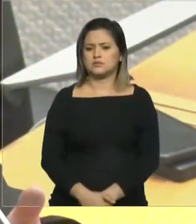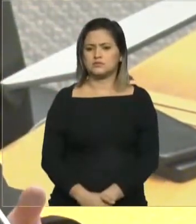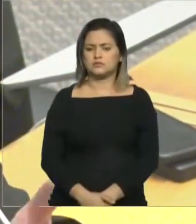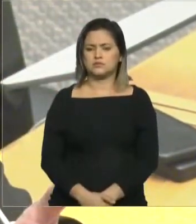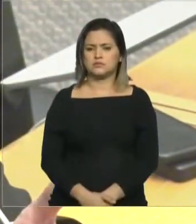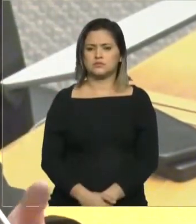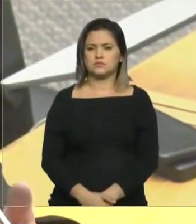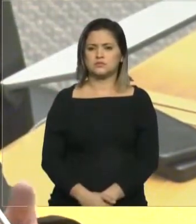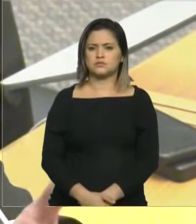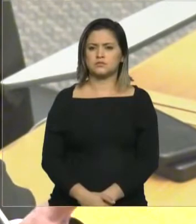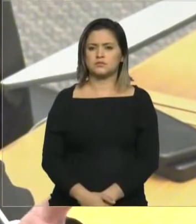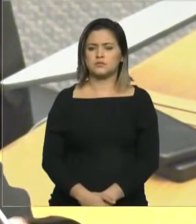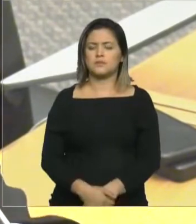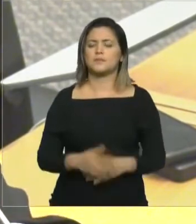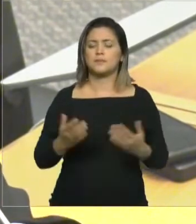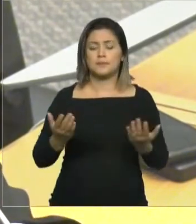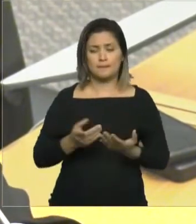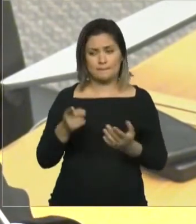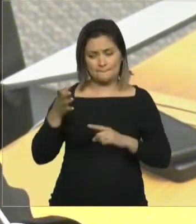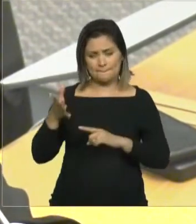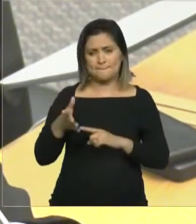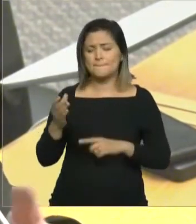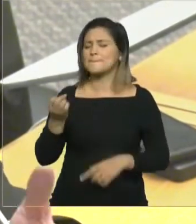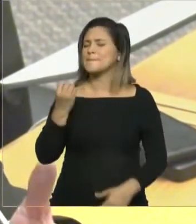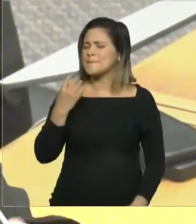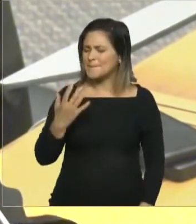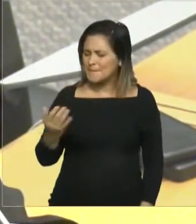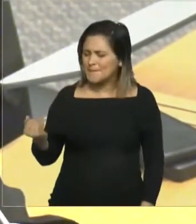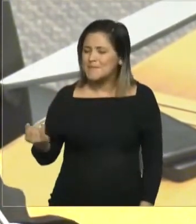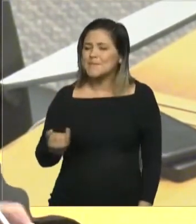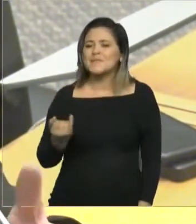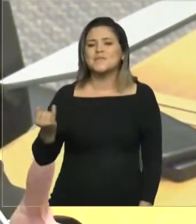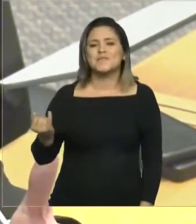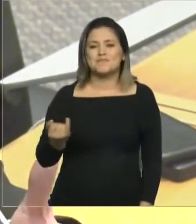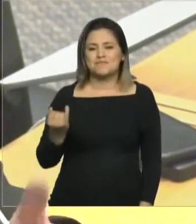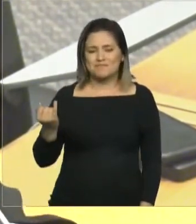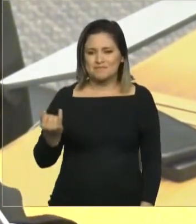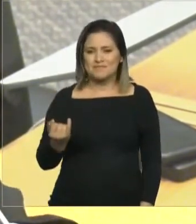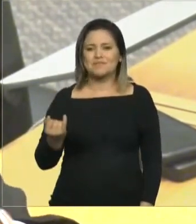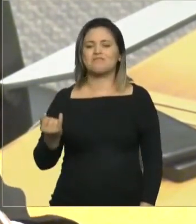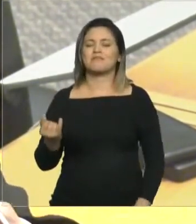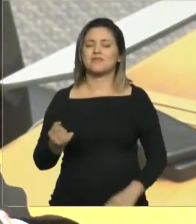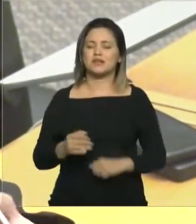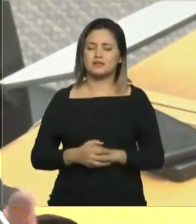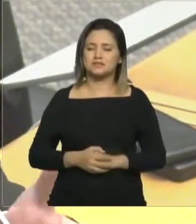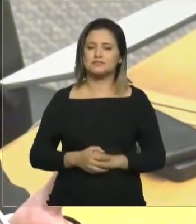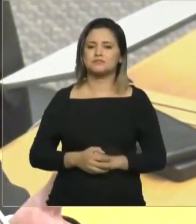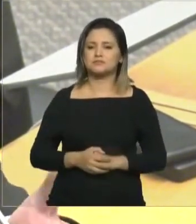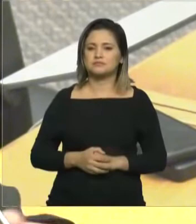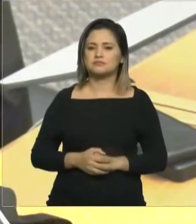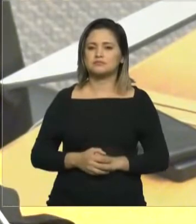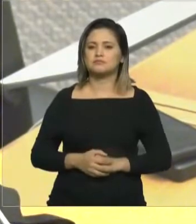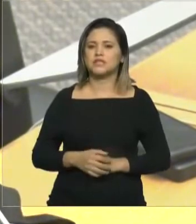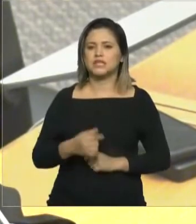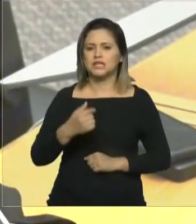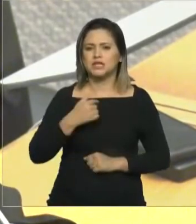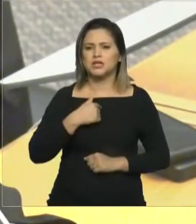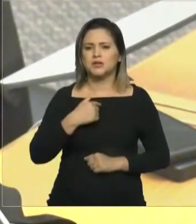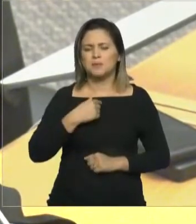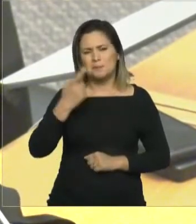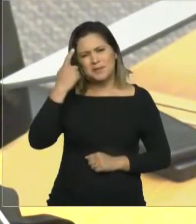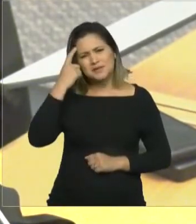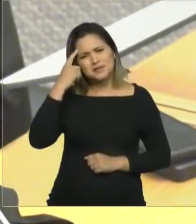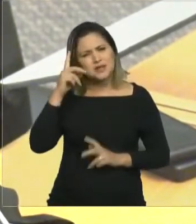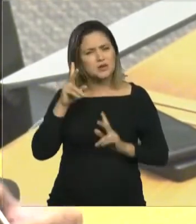pronunciamento hoje lá, foi muito bom, muito necessário, foi muito esperançoso também. Compartilho dessa mesma esperança com